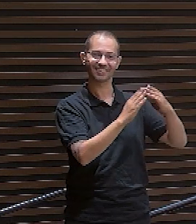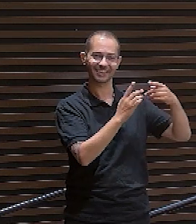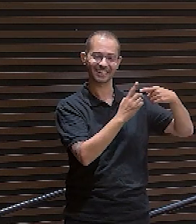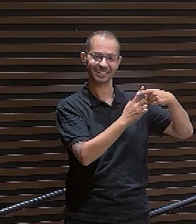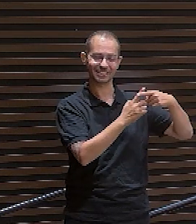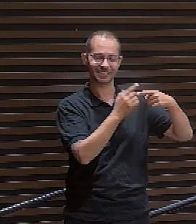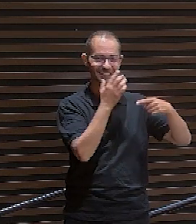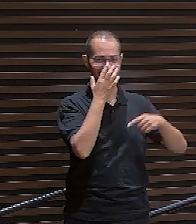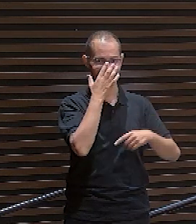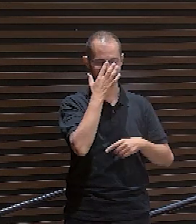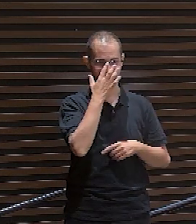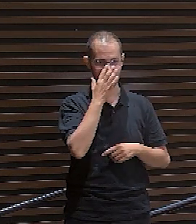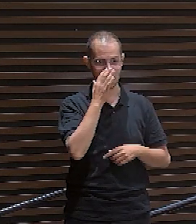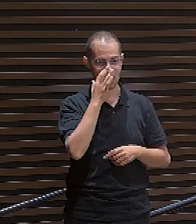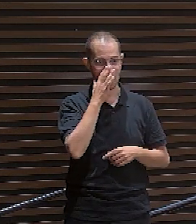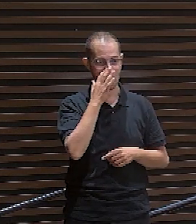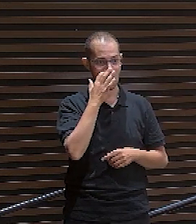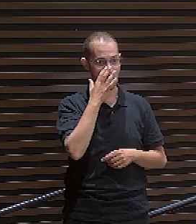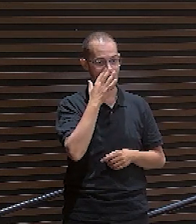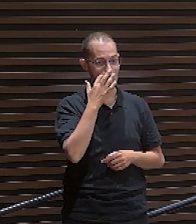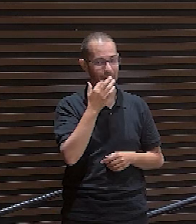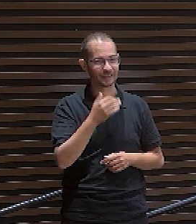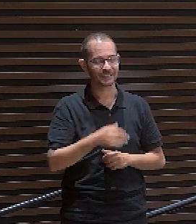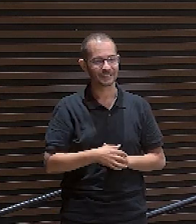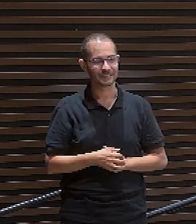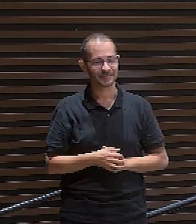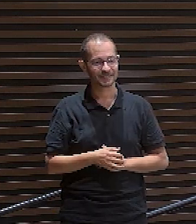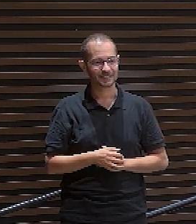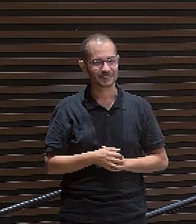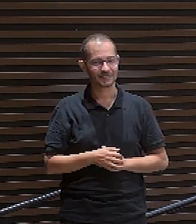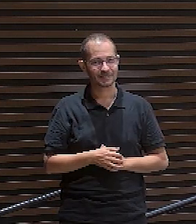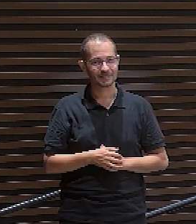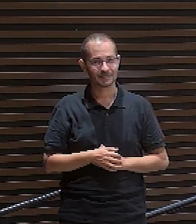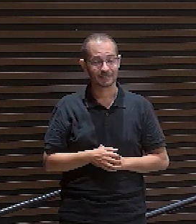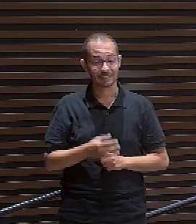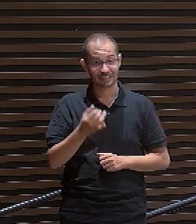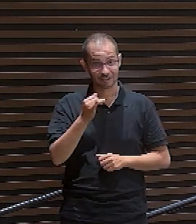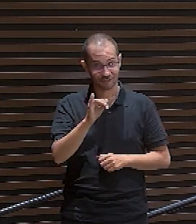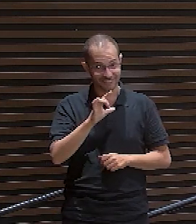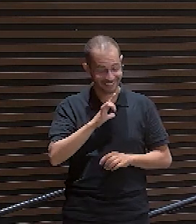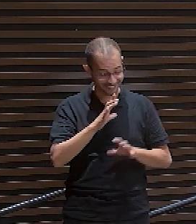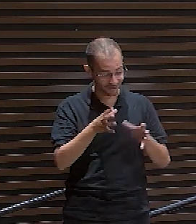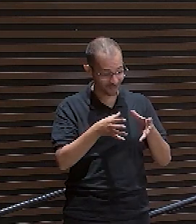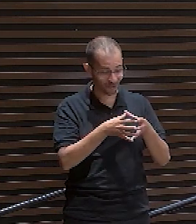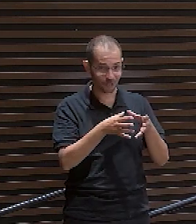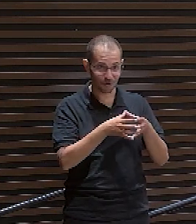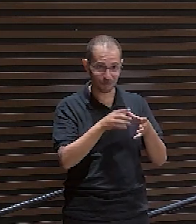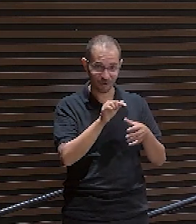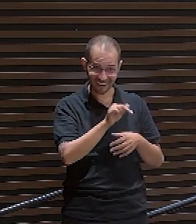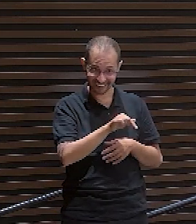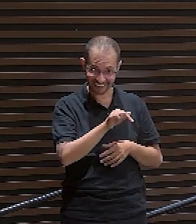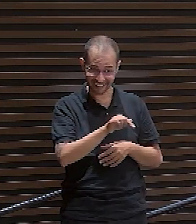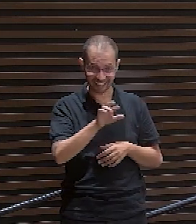Pastor Eric, se só tivesse aqui na igreja um grupo desse,